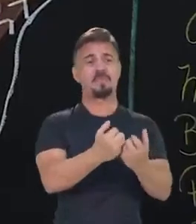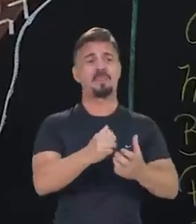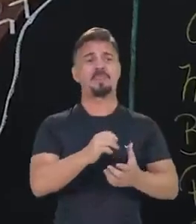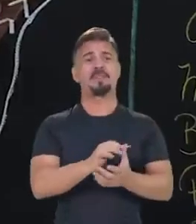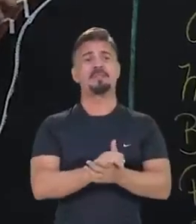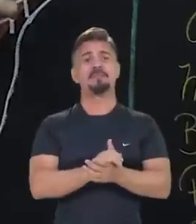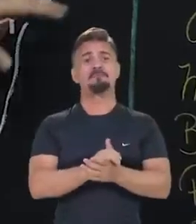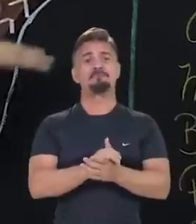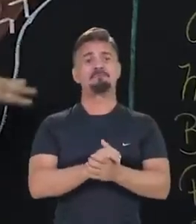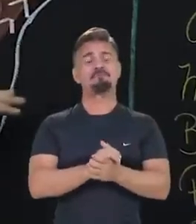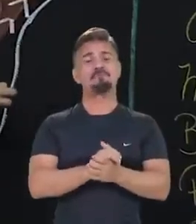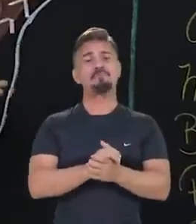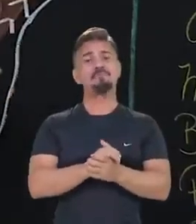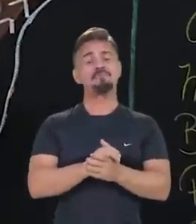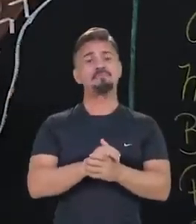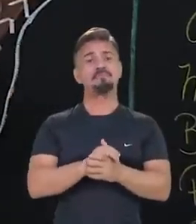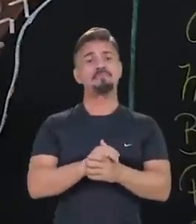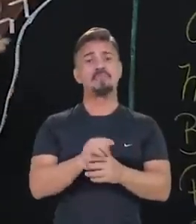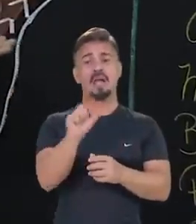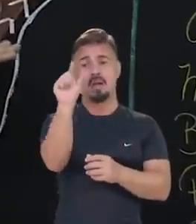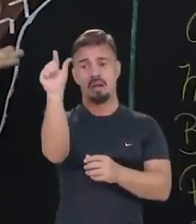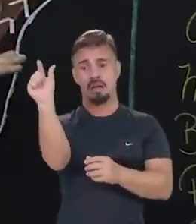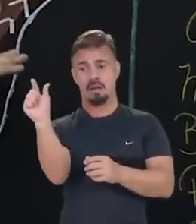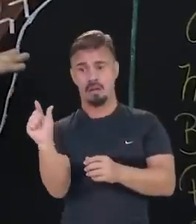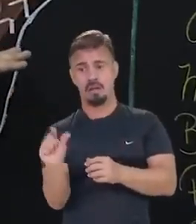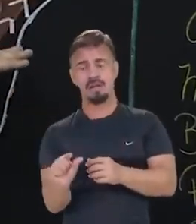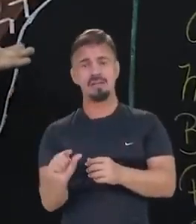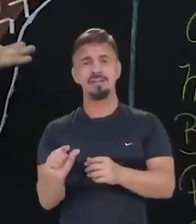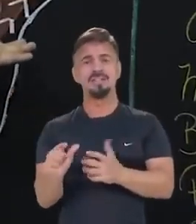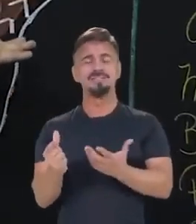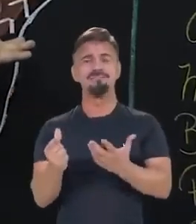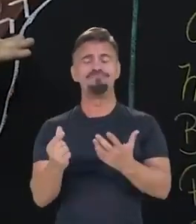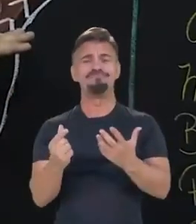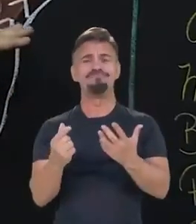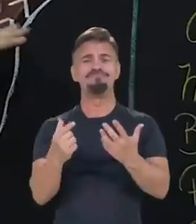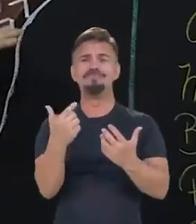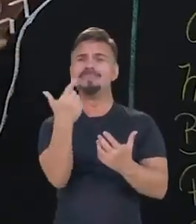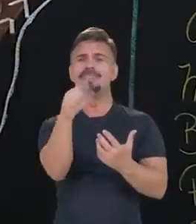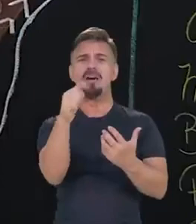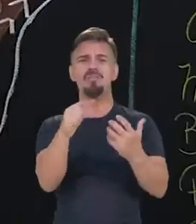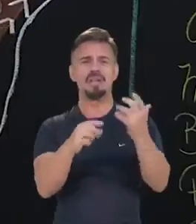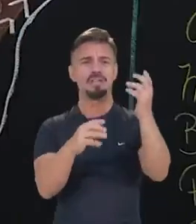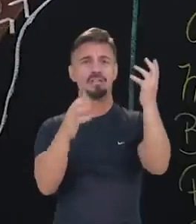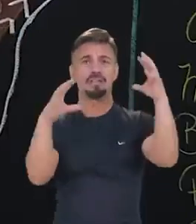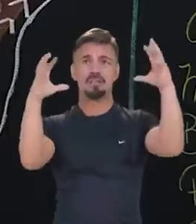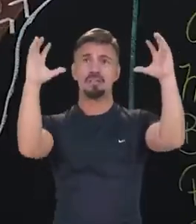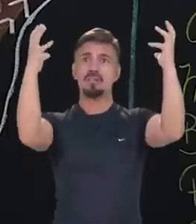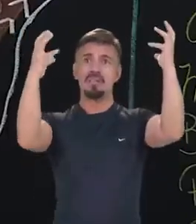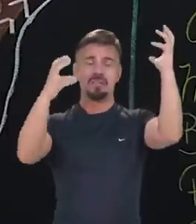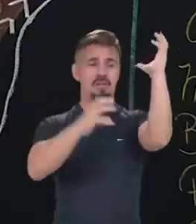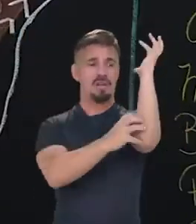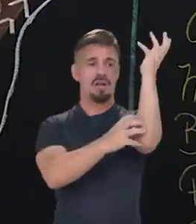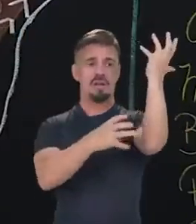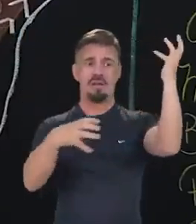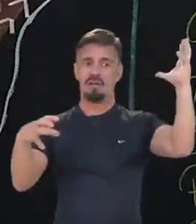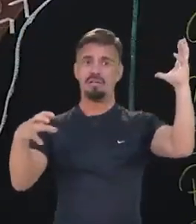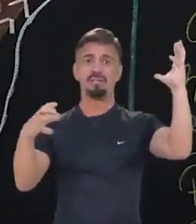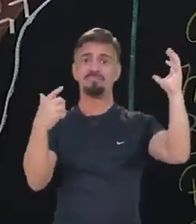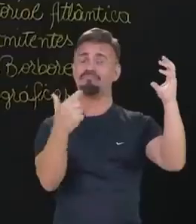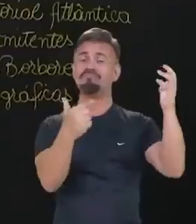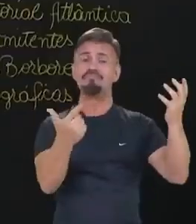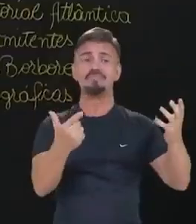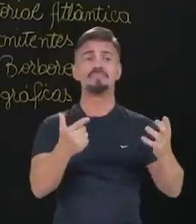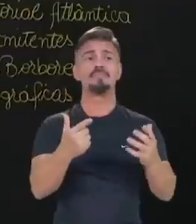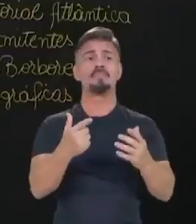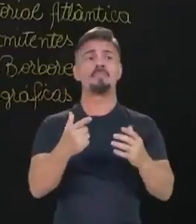maneira, essa massa não vai servir para trazer umidade. Então as chuvas irregulares que acontecem na